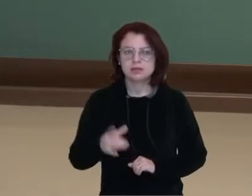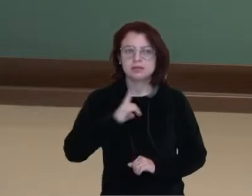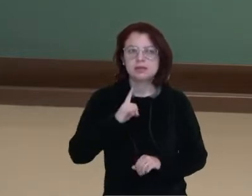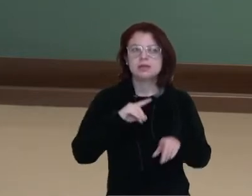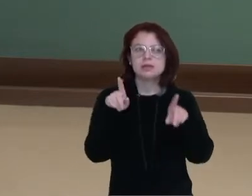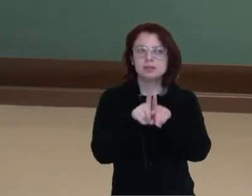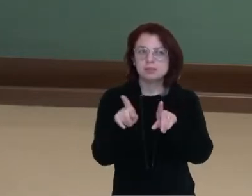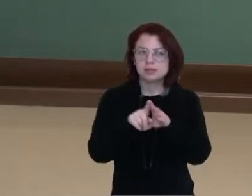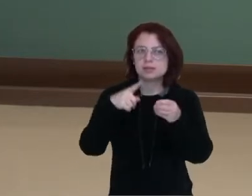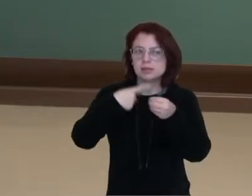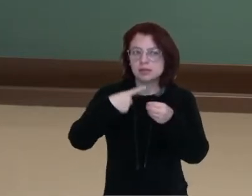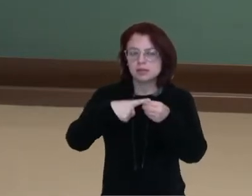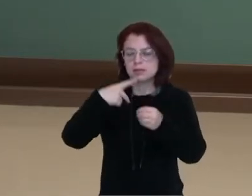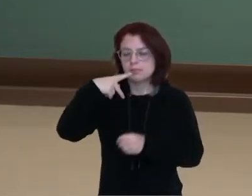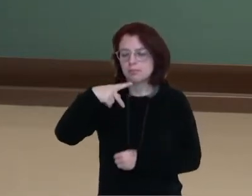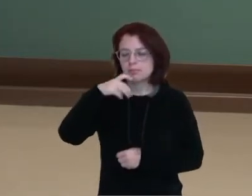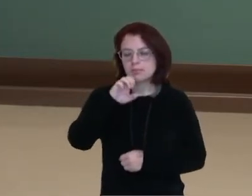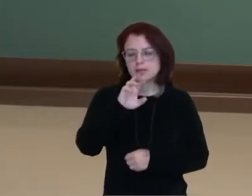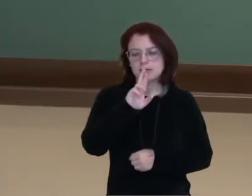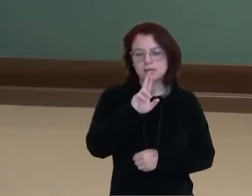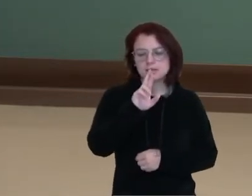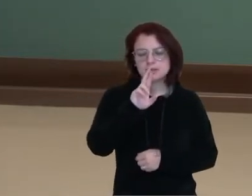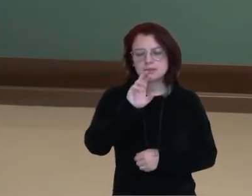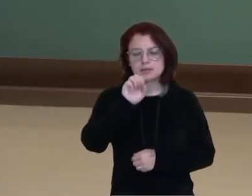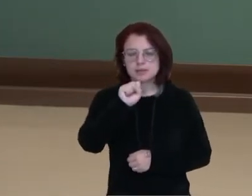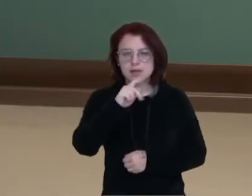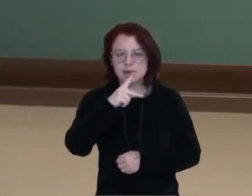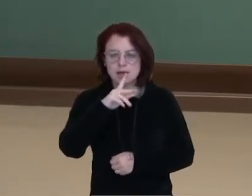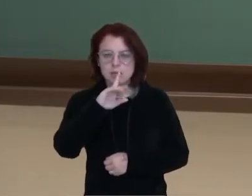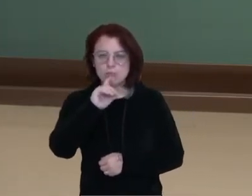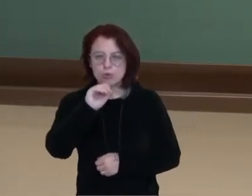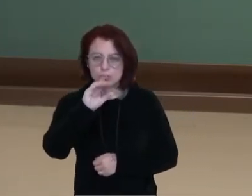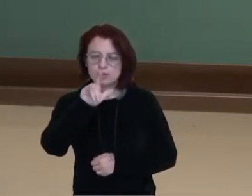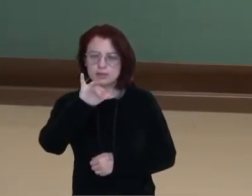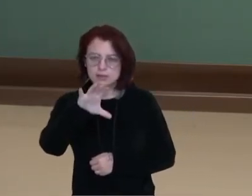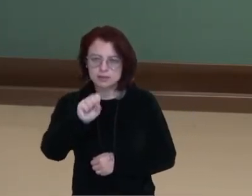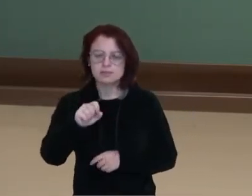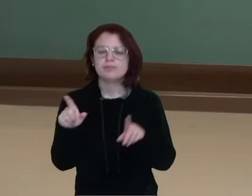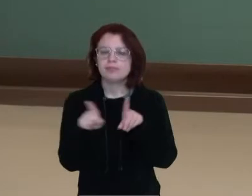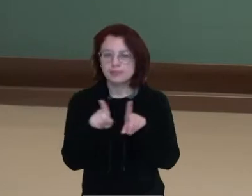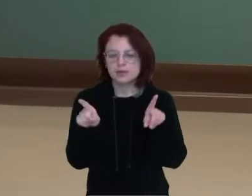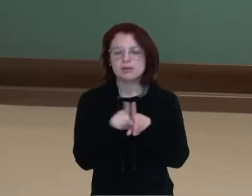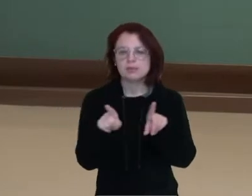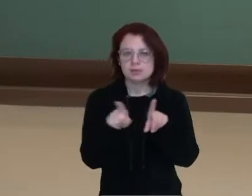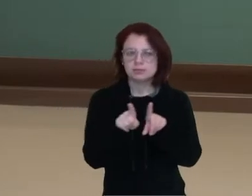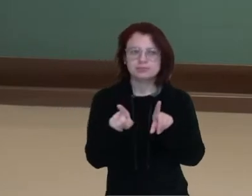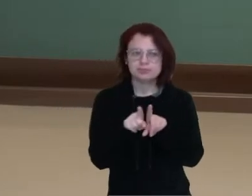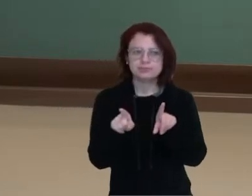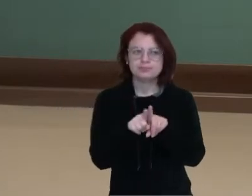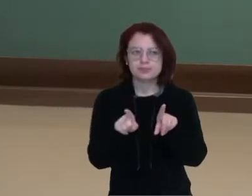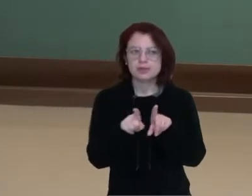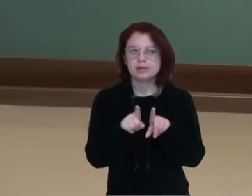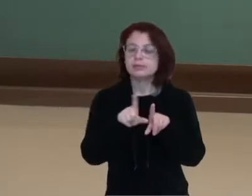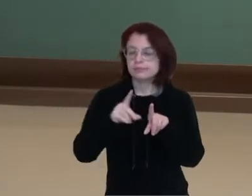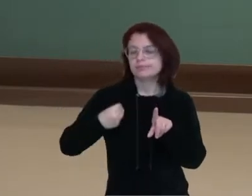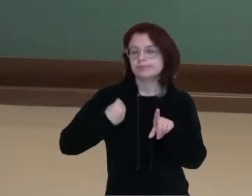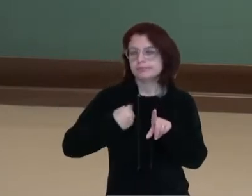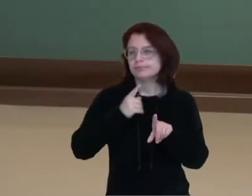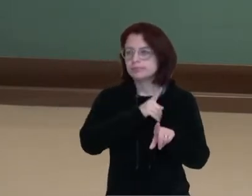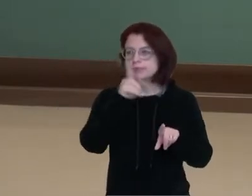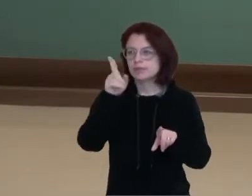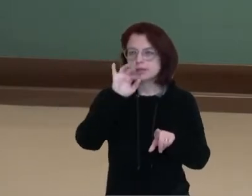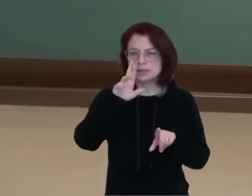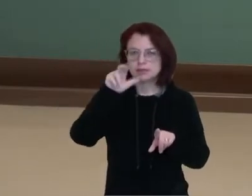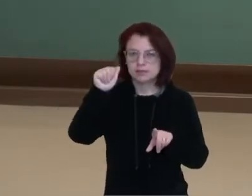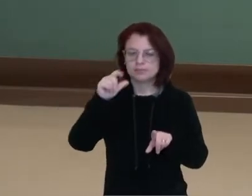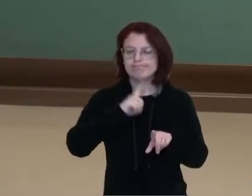Persépolis, que interessante, Persépolis, Persépolis, cidade fantástica. Inclusive está no Irã, e é umas ruínas